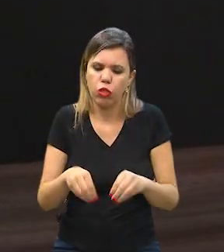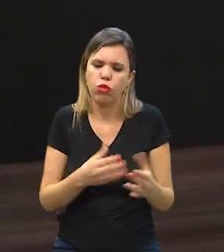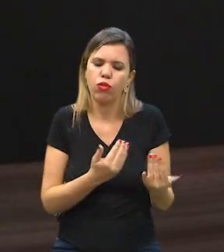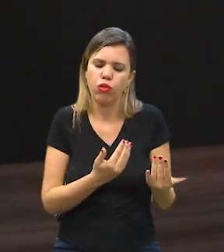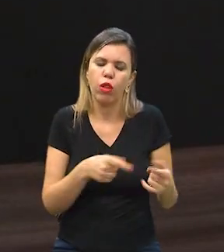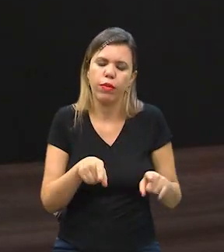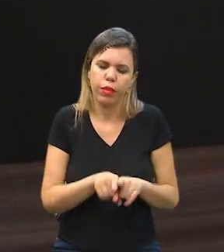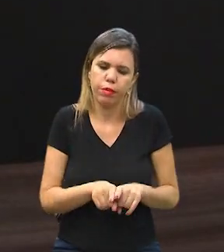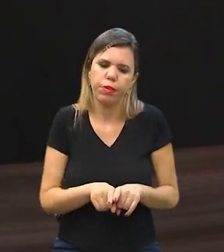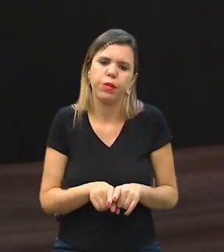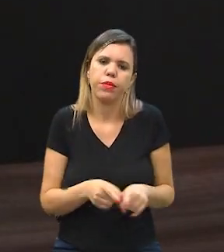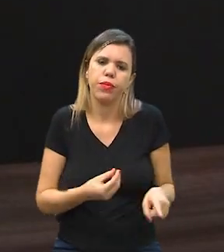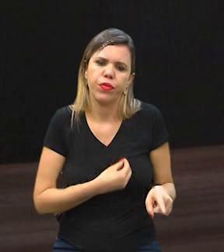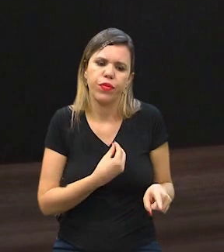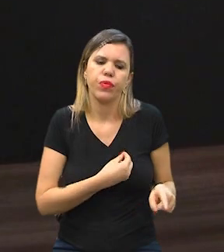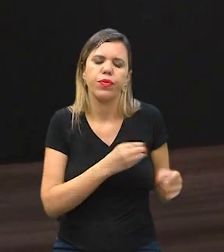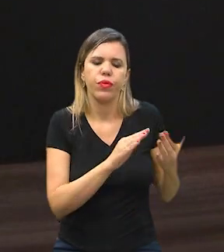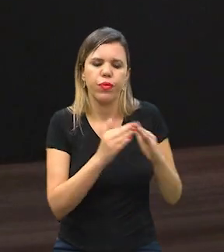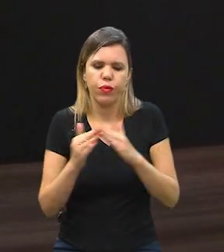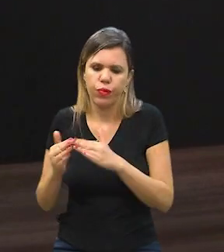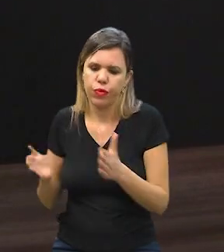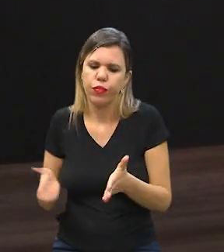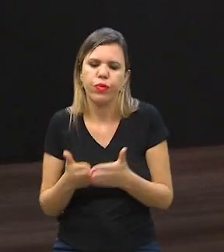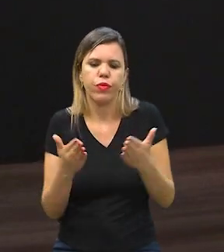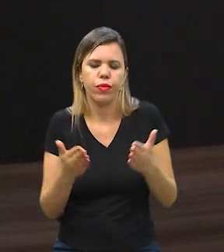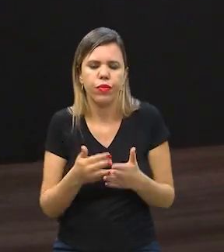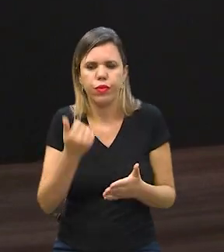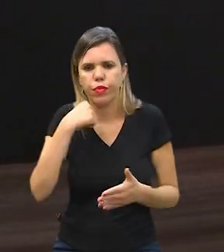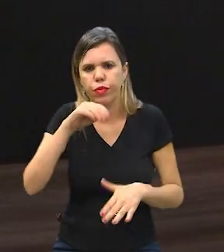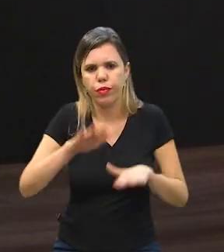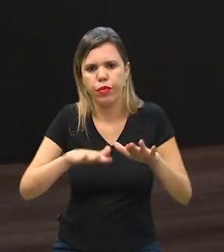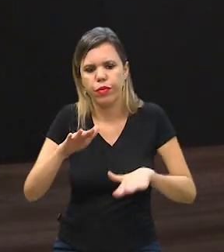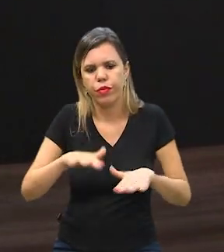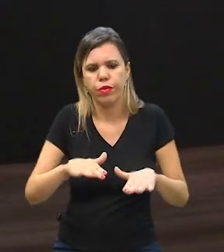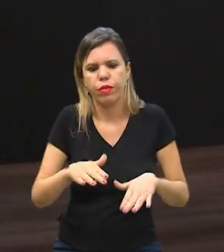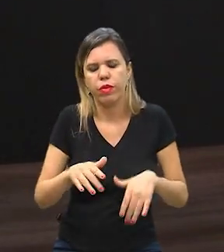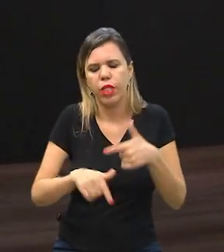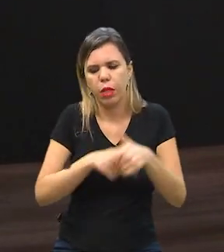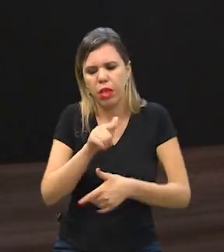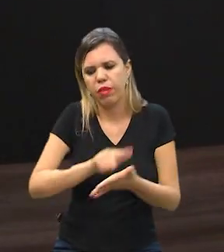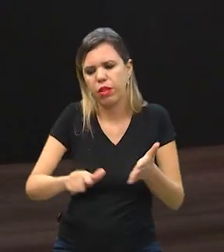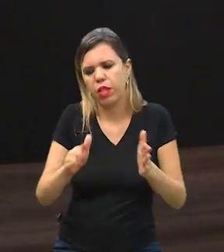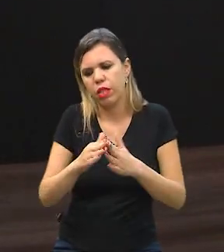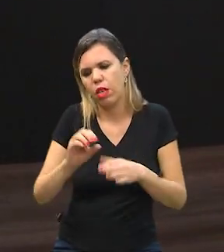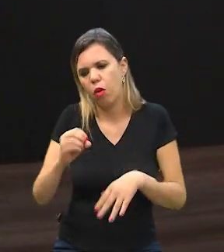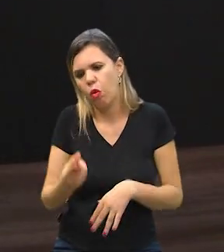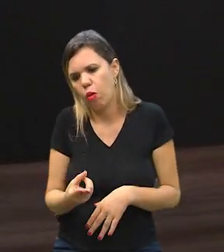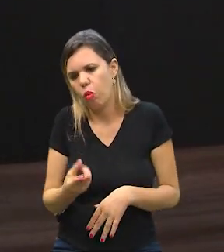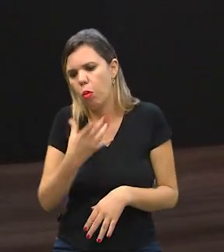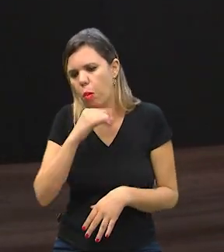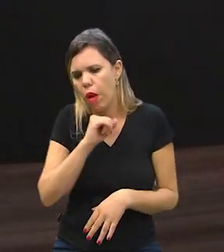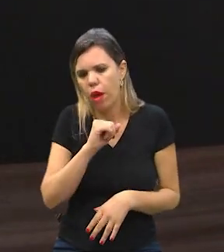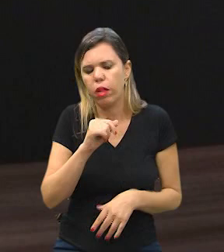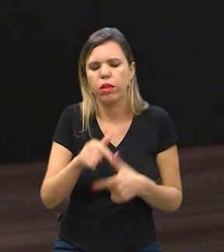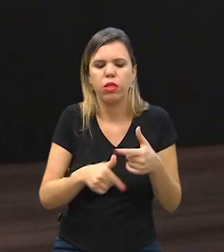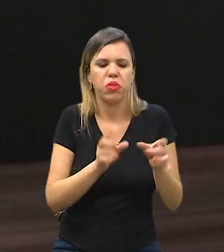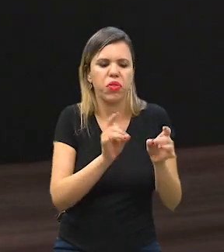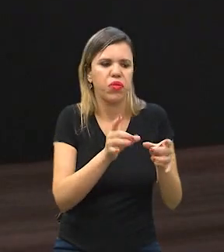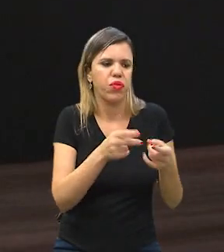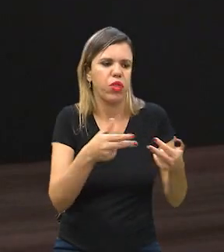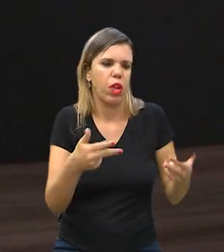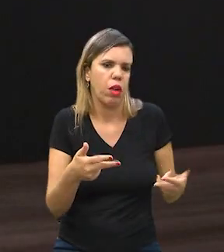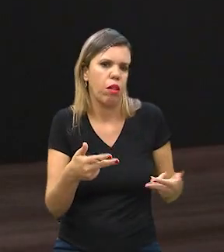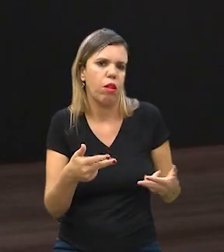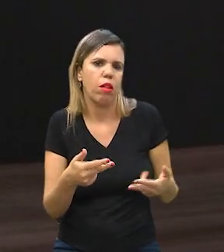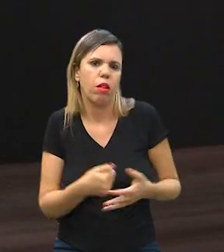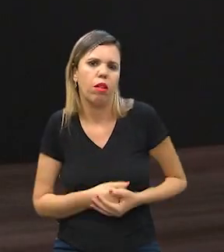como dizer que não impactou esse jovem também que vive na periferia, em que a mãe, que às vezes era uma diarista, em que